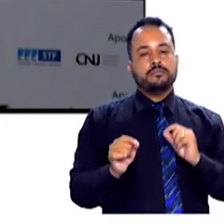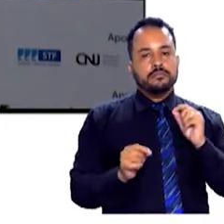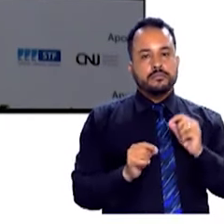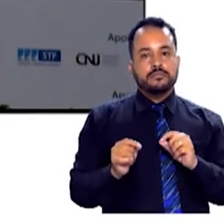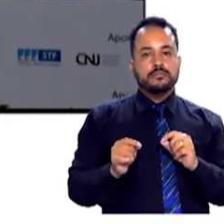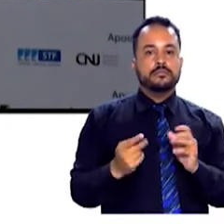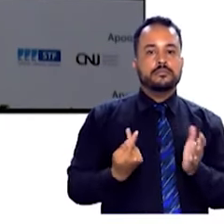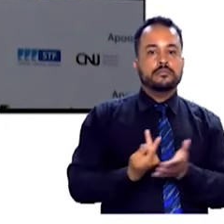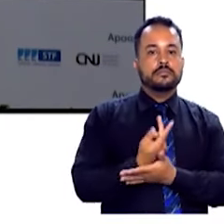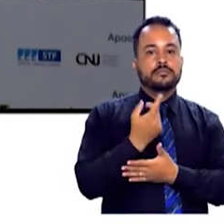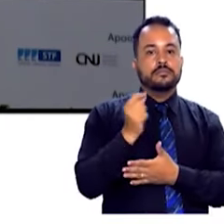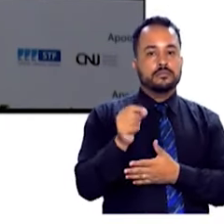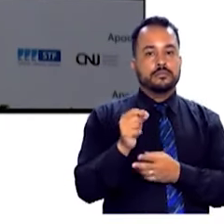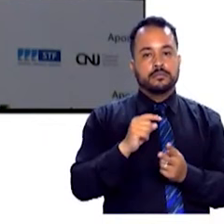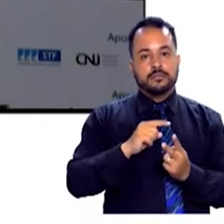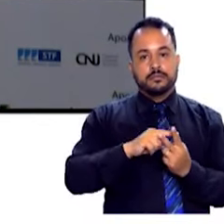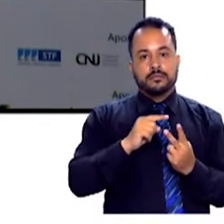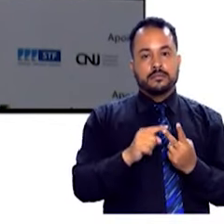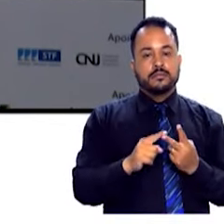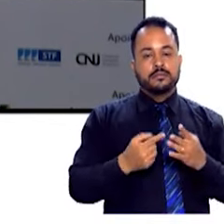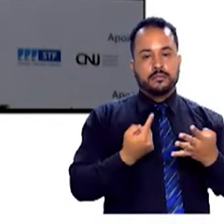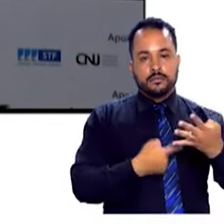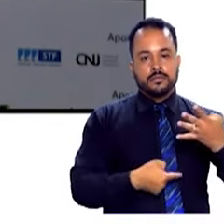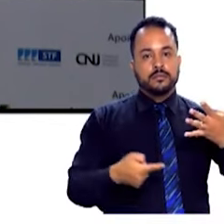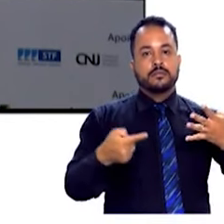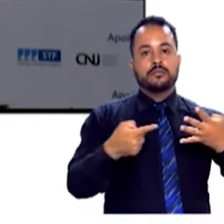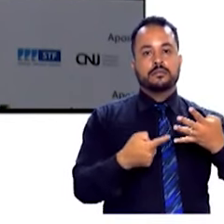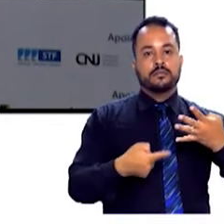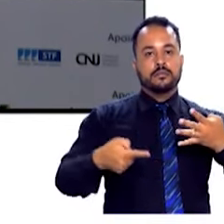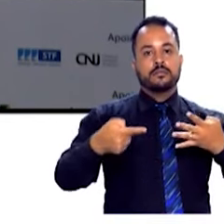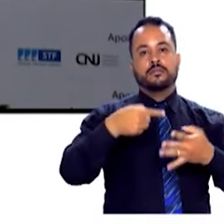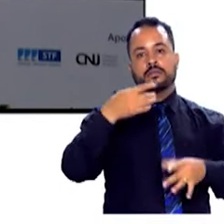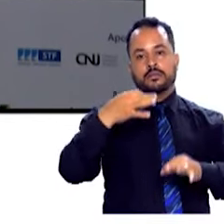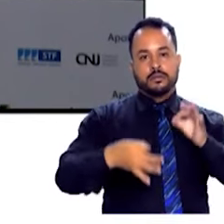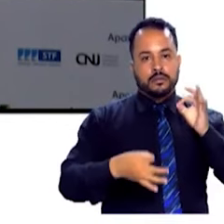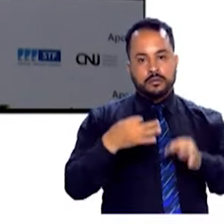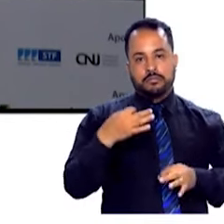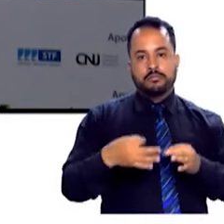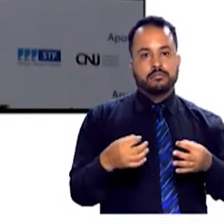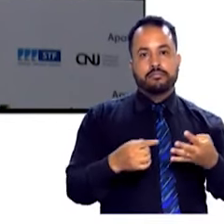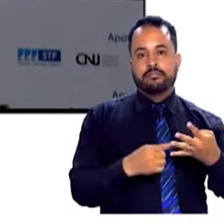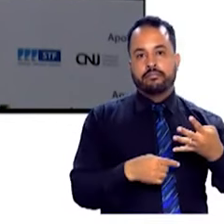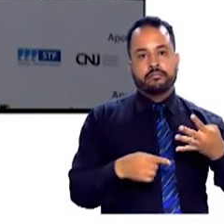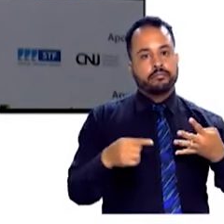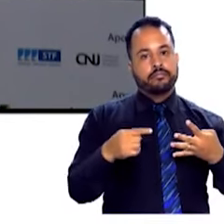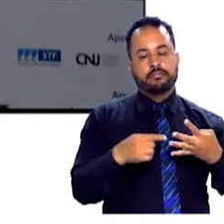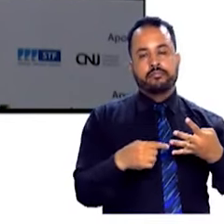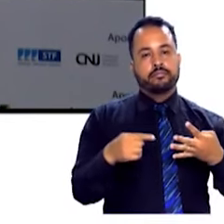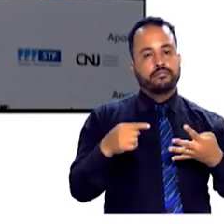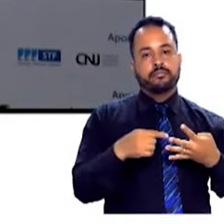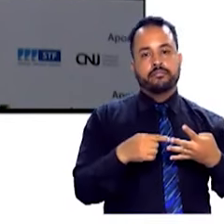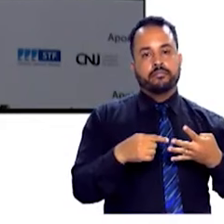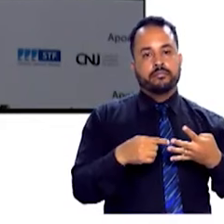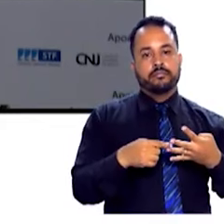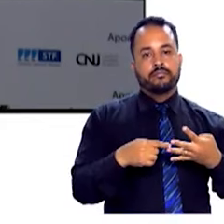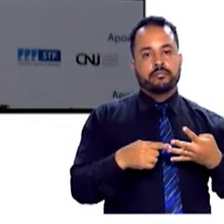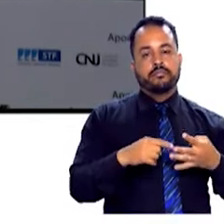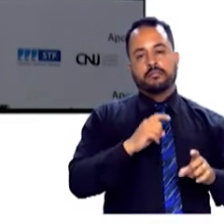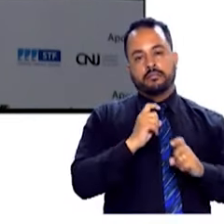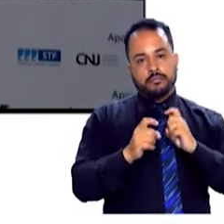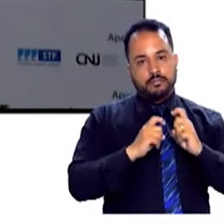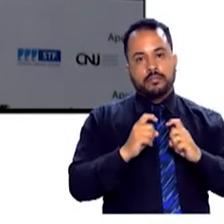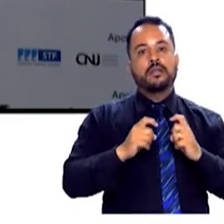que duas instâncias judiciais e não a situação administrativa